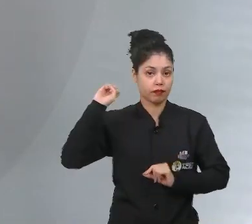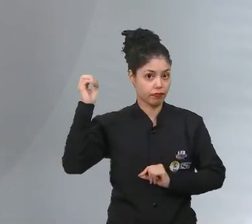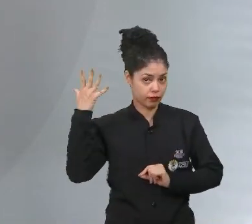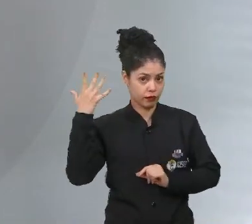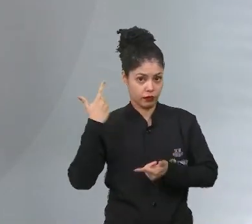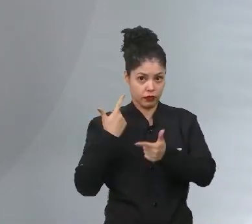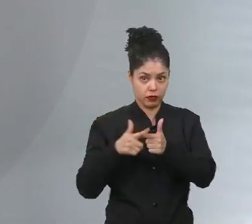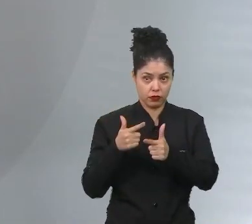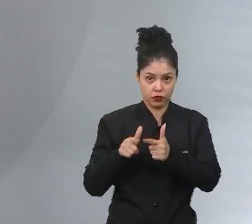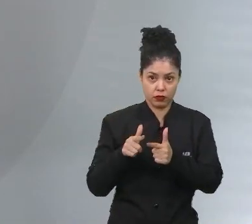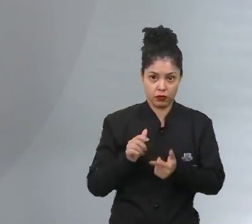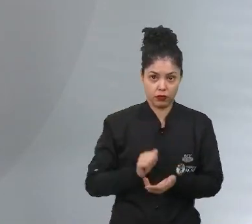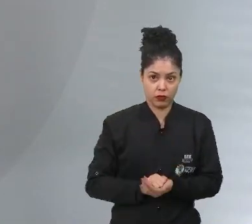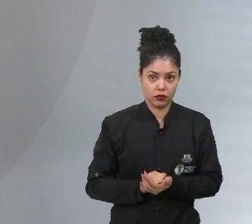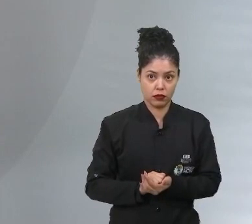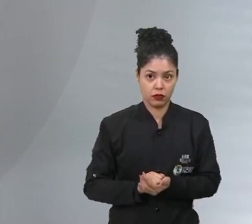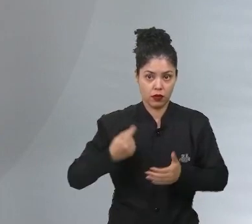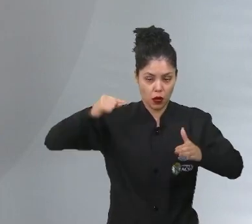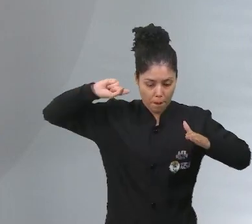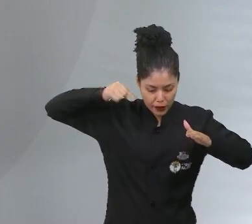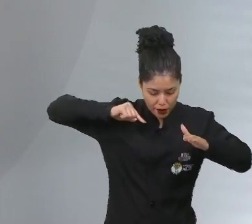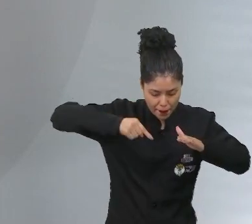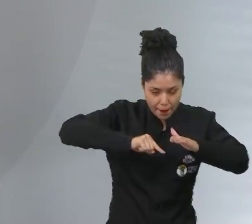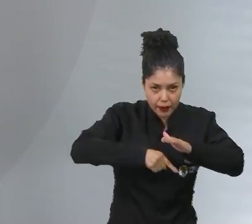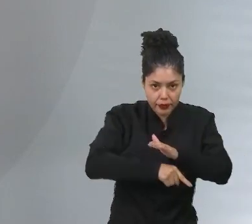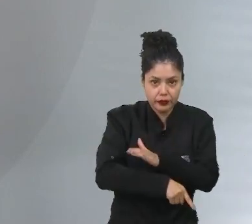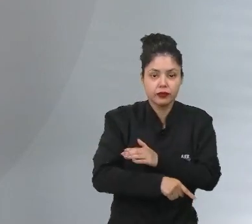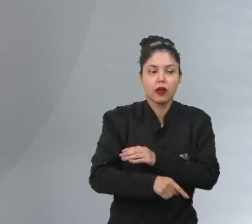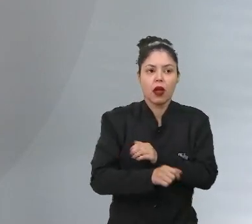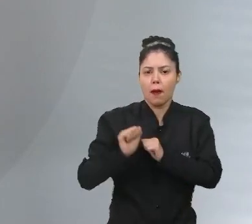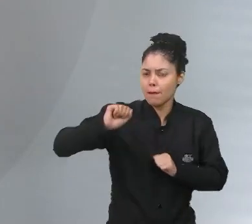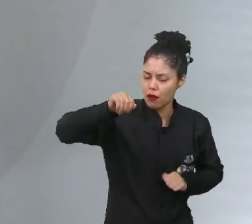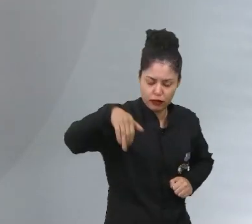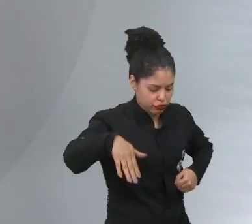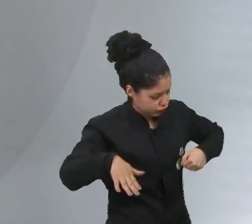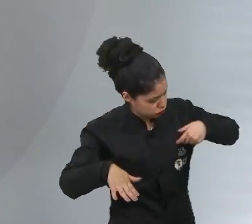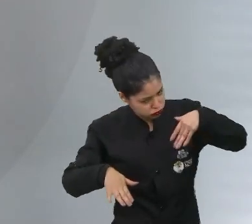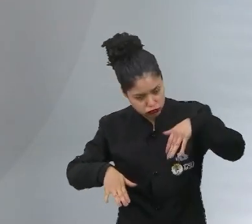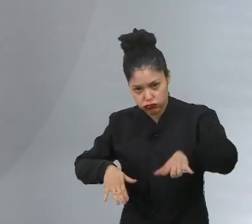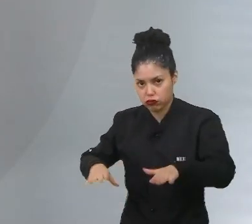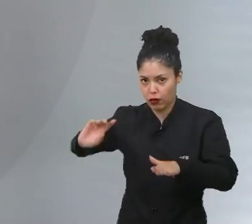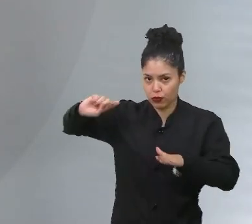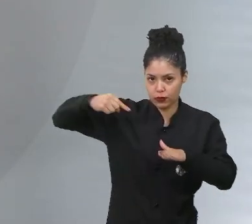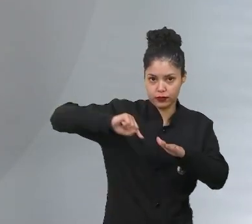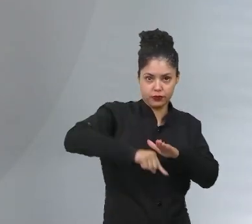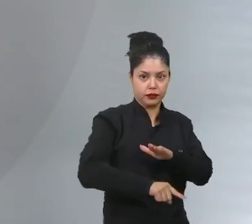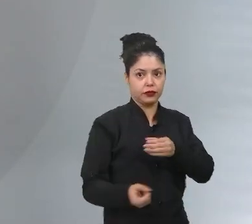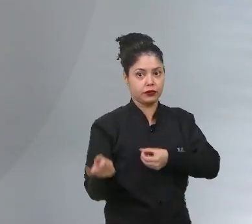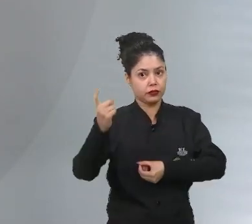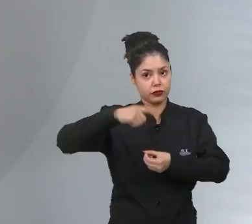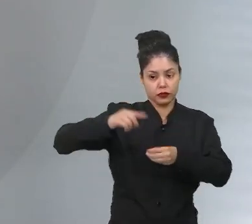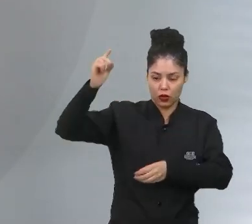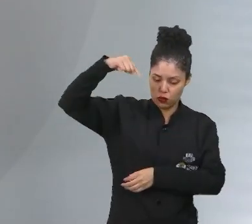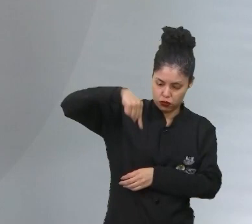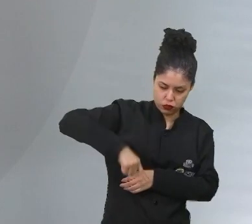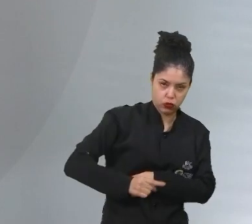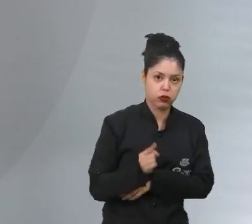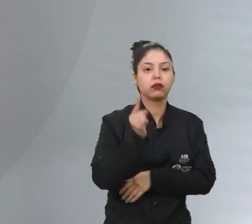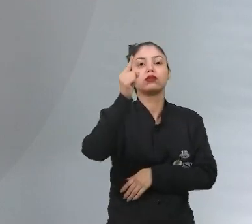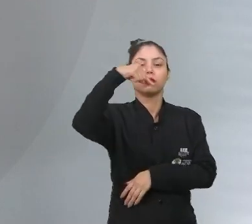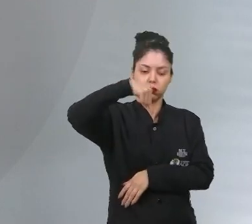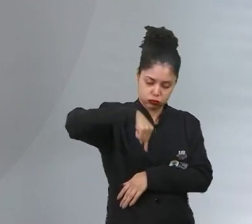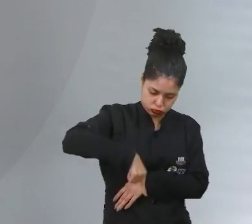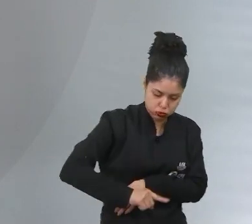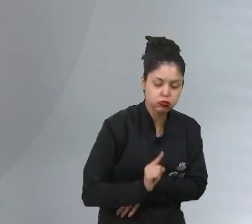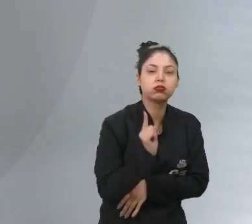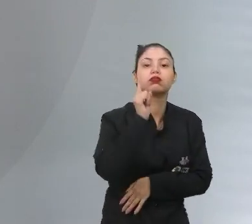você mergulhar numa piscina, né? Você mergulha numa piscina, você vai até o fundo e faz o retorno. Esse movimento aqui, ó, a gente